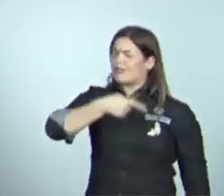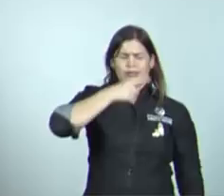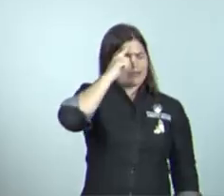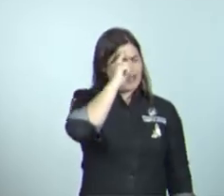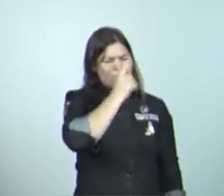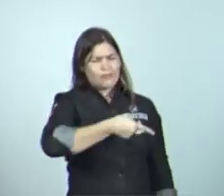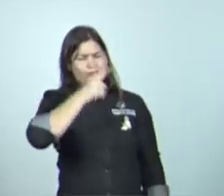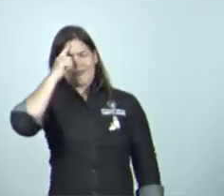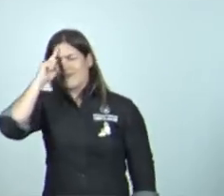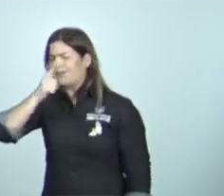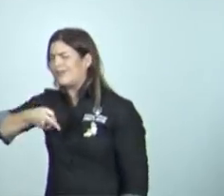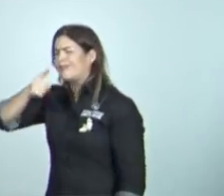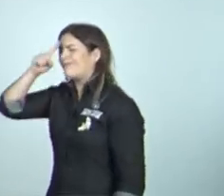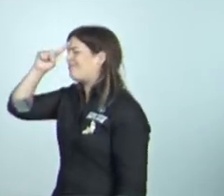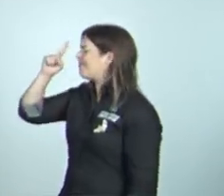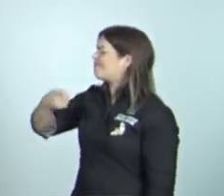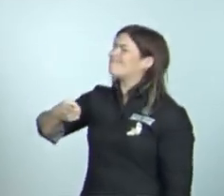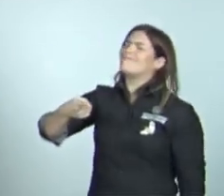seja o